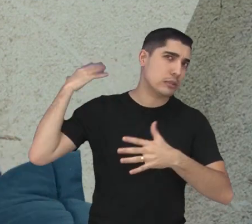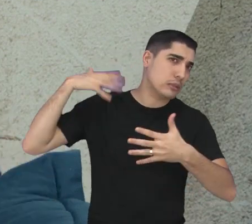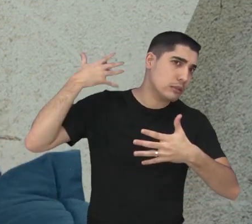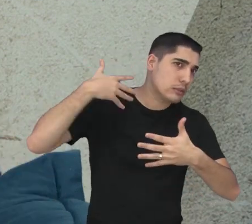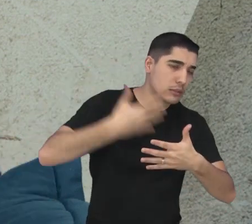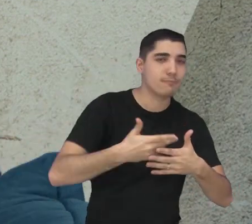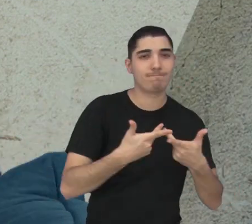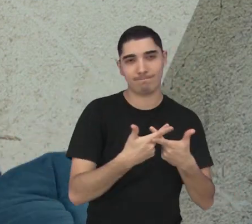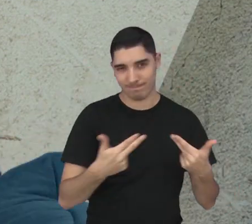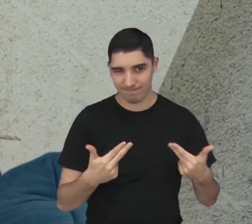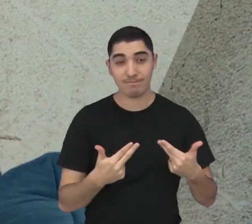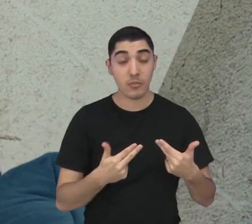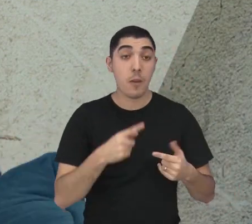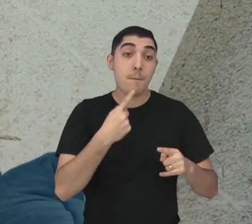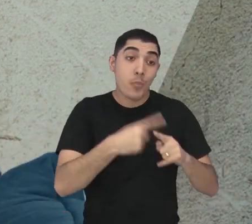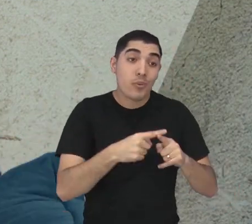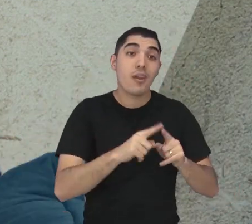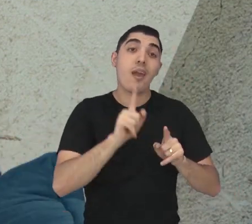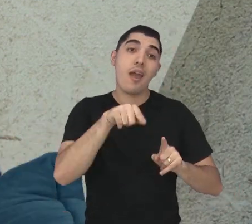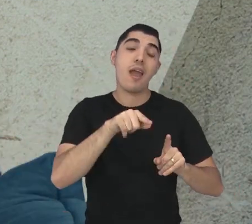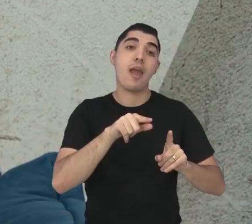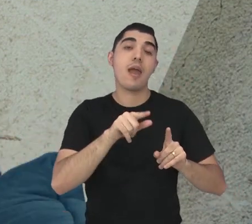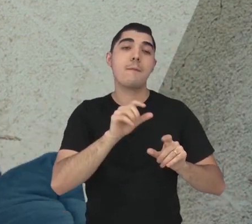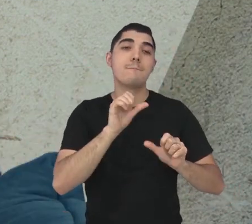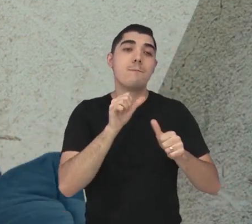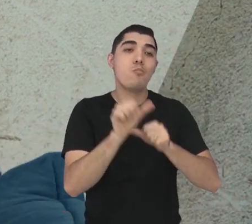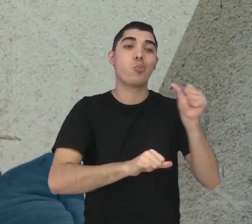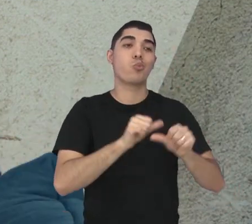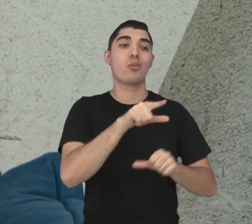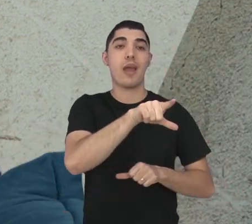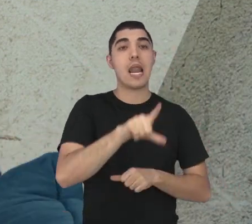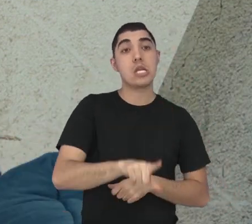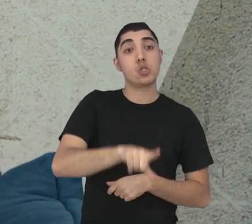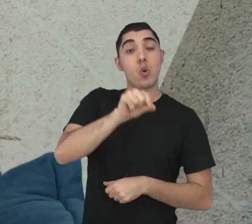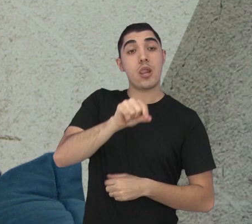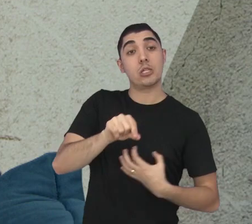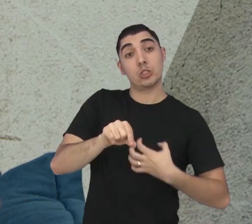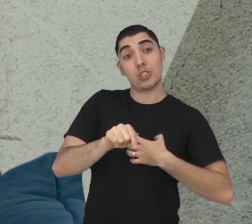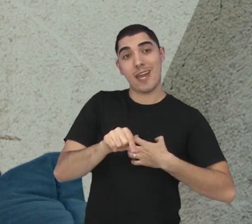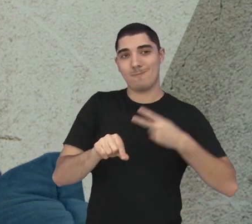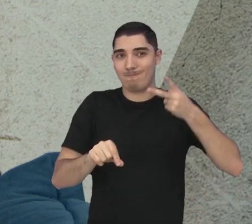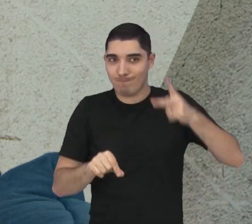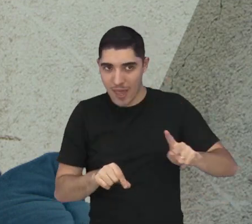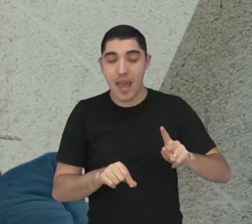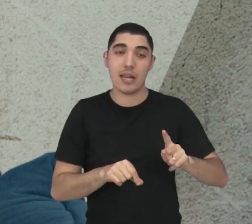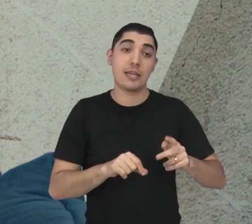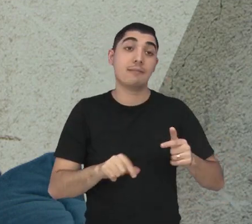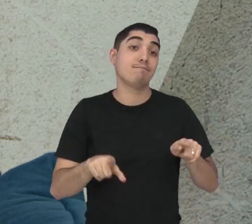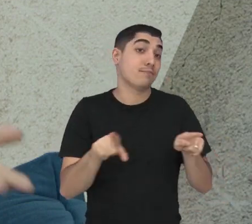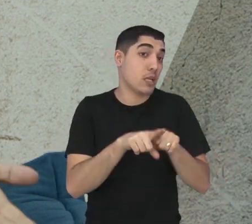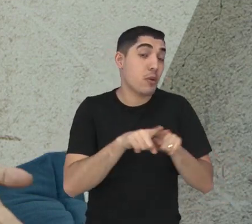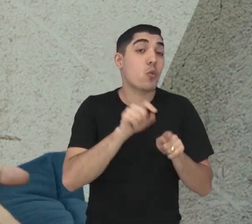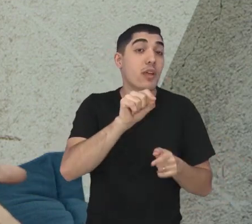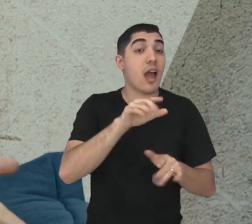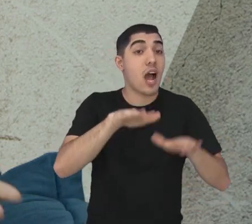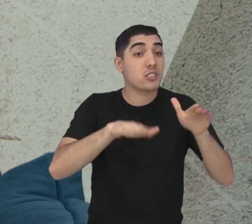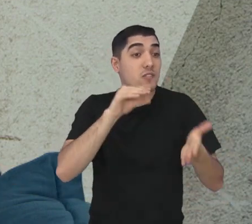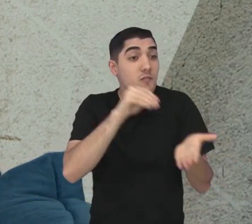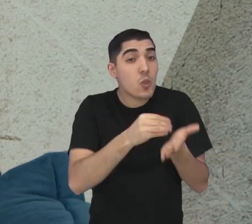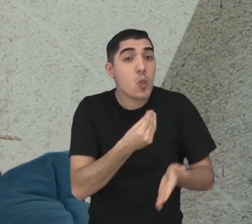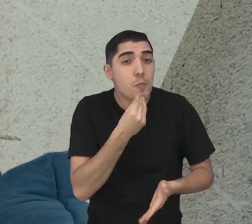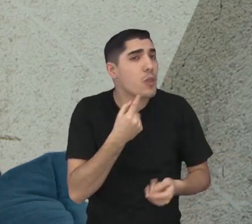também influenciam, né, nas decisões ou na dificuldade de lidar com a falta de